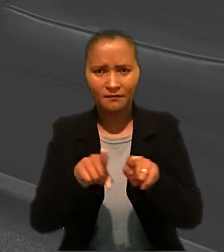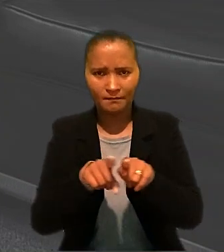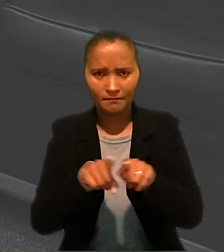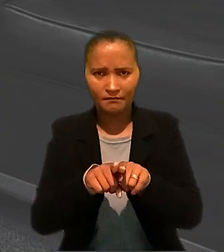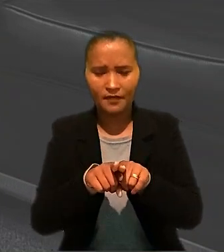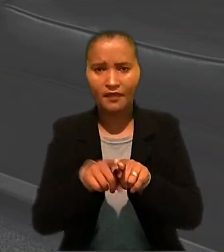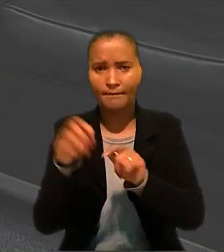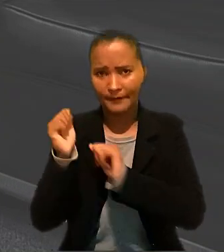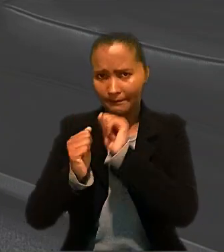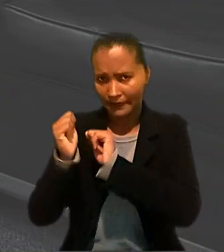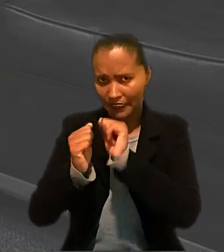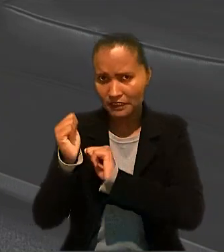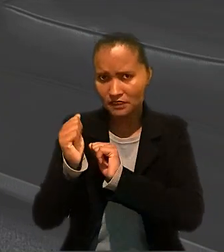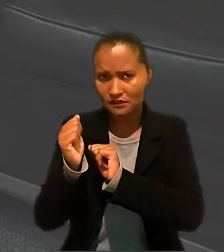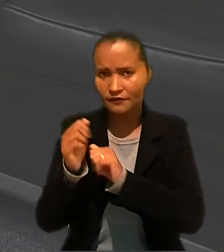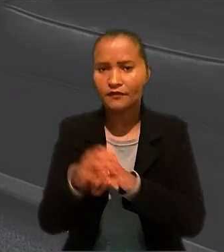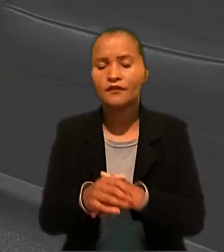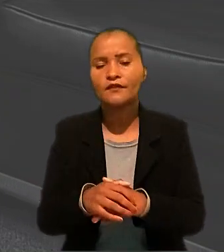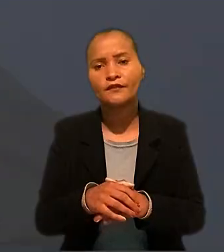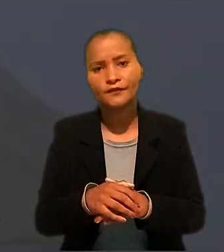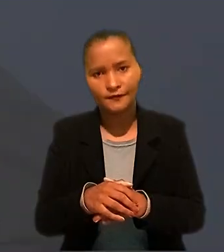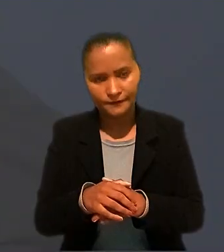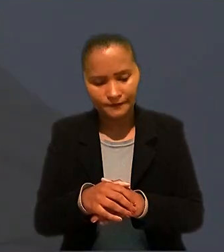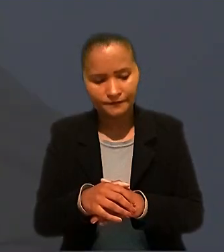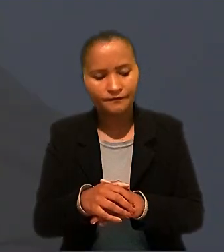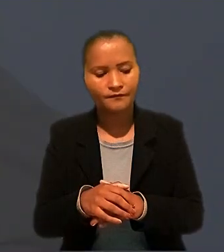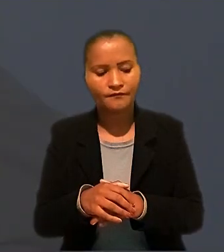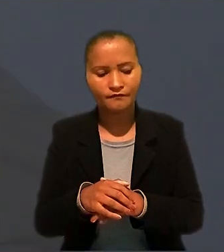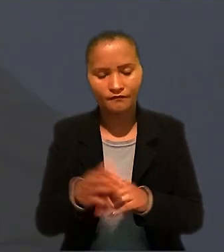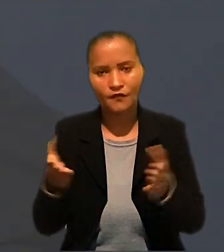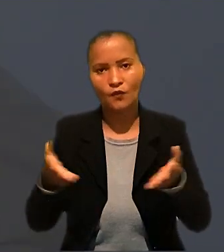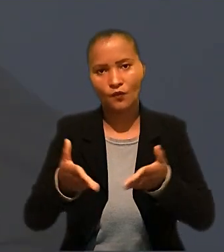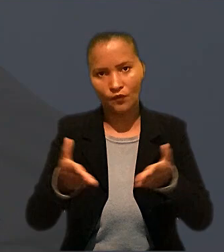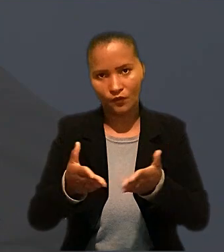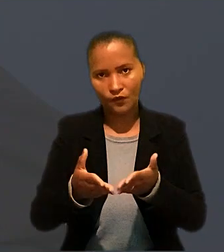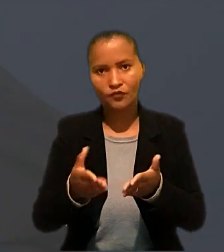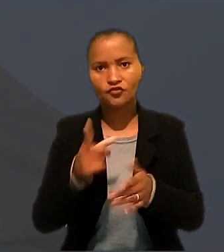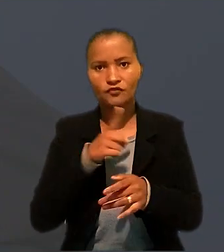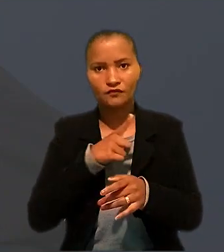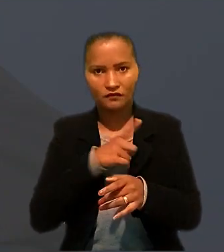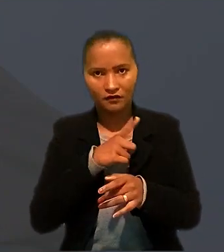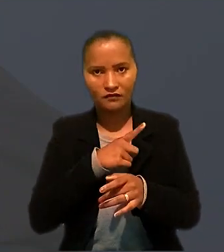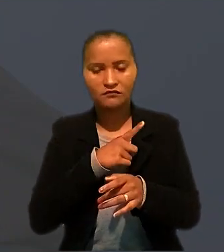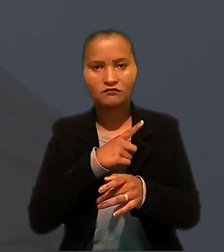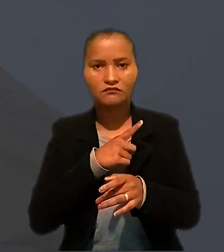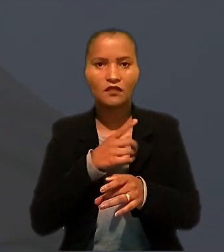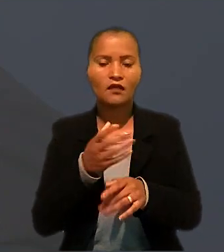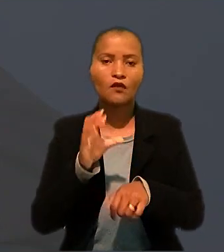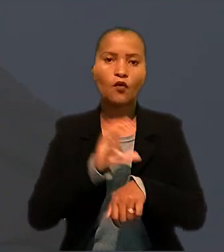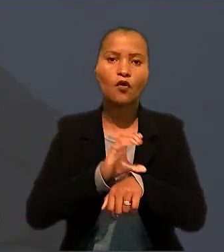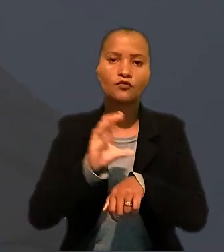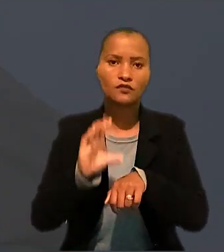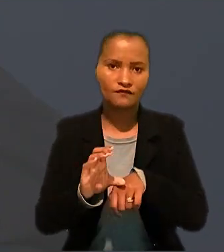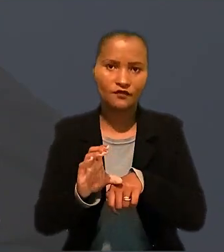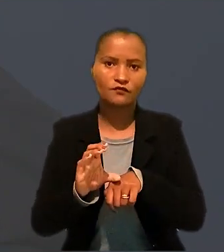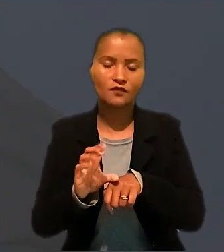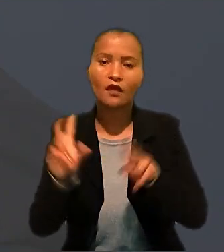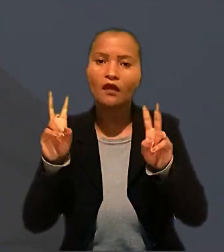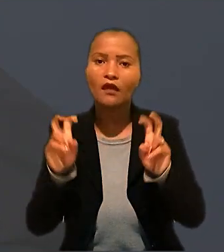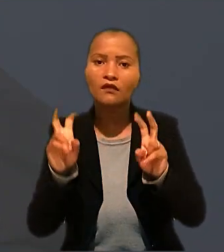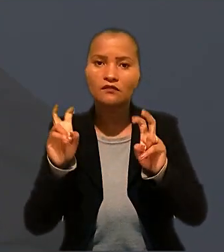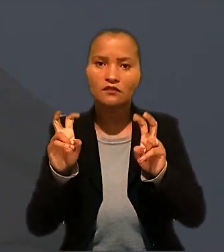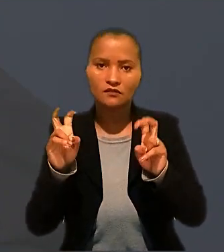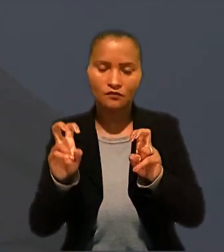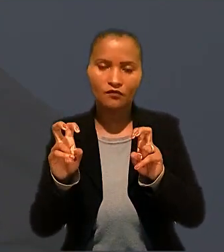válidas para o empregador? Quais são elas? Há hoje uma aplicação do Código Civil às questões que